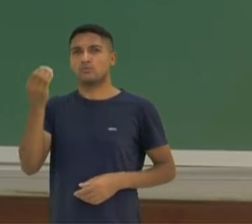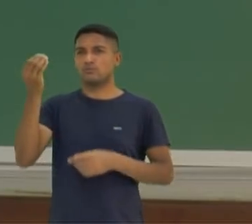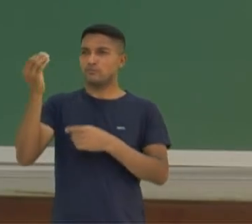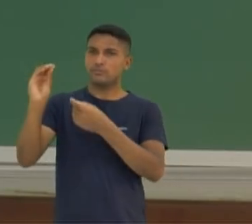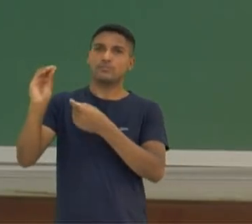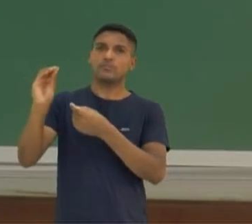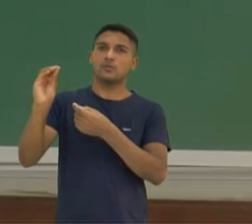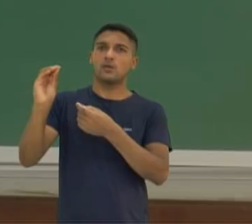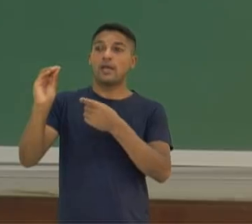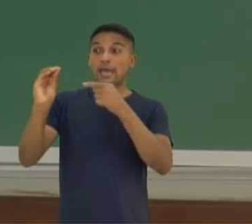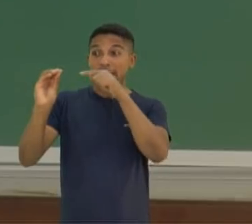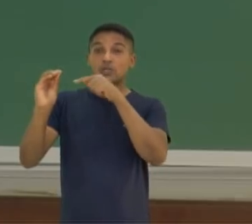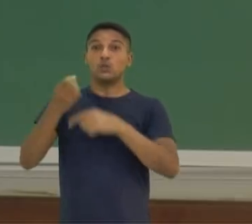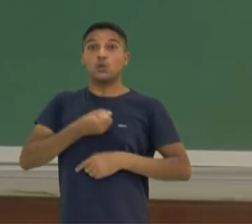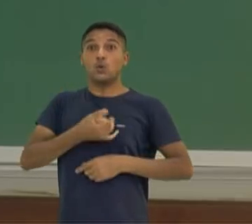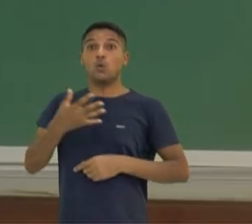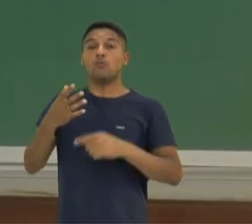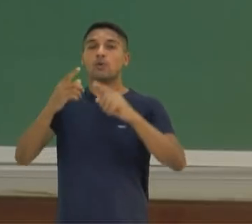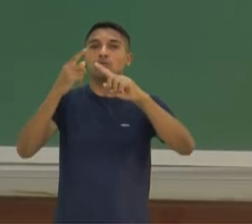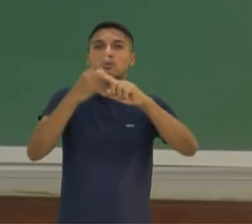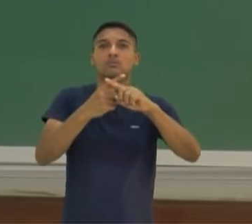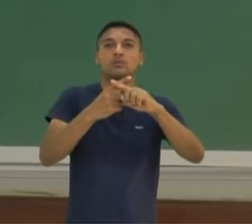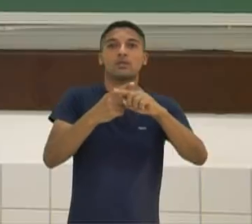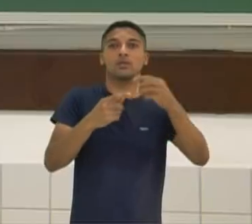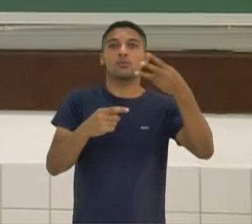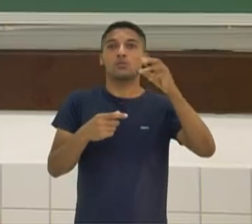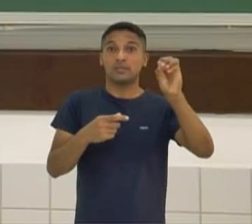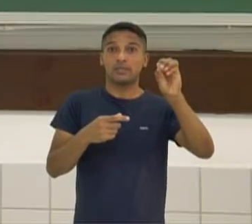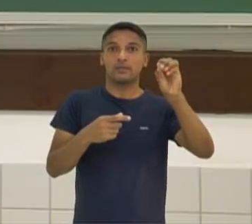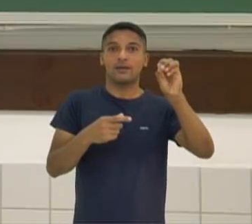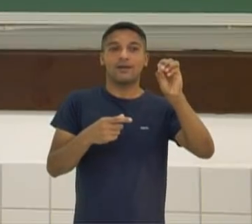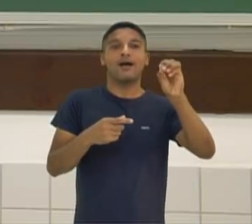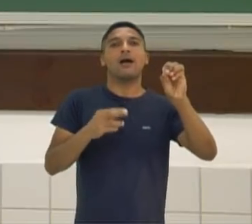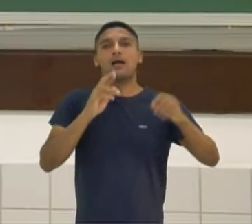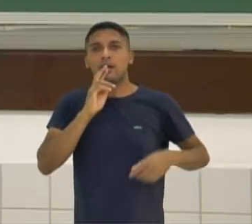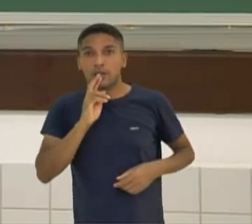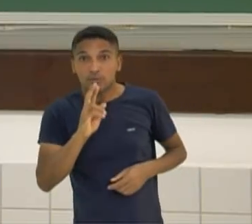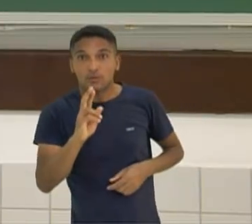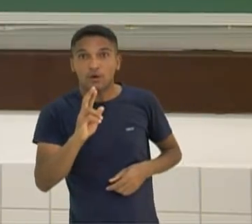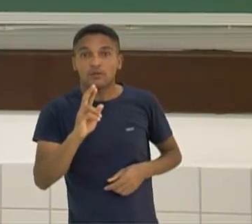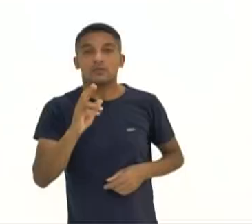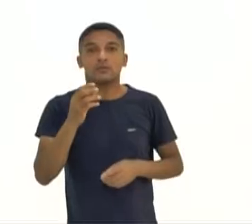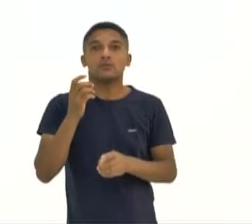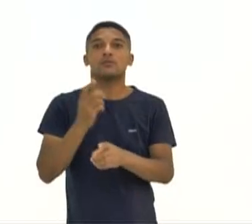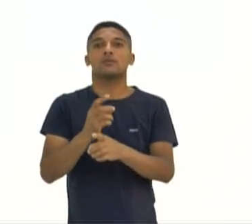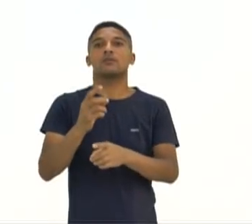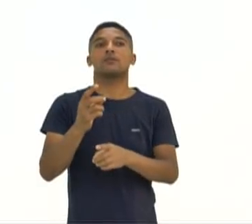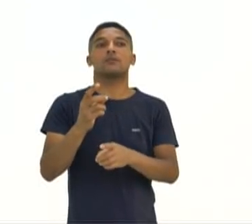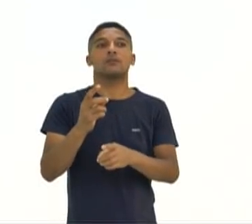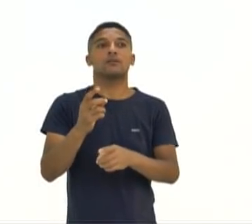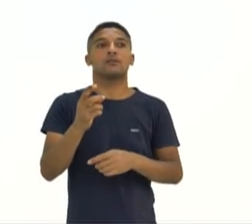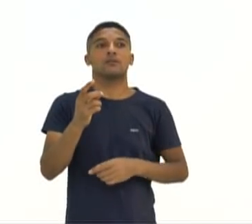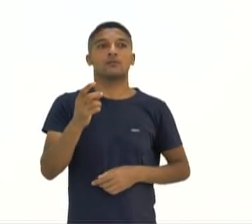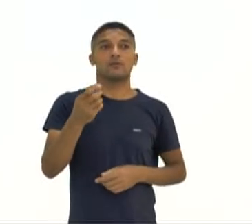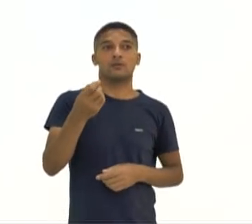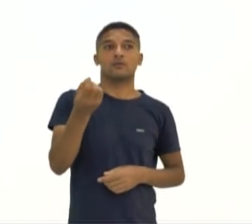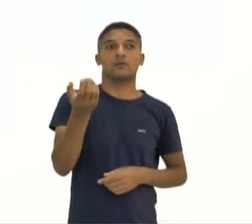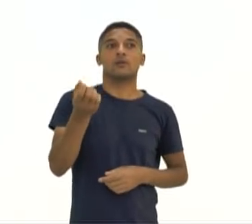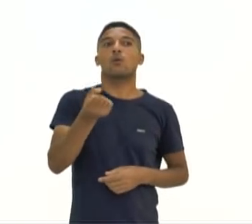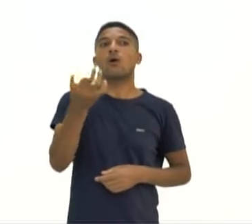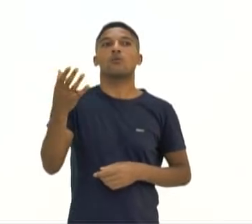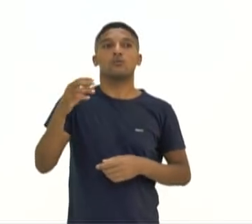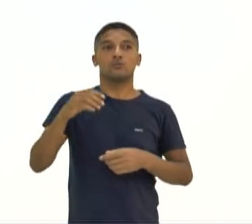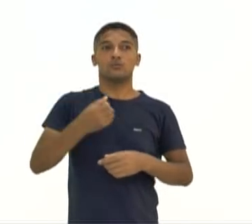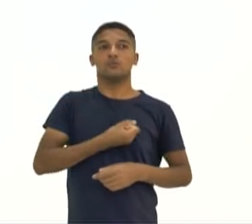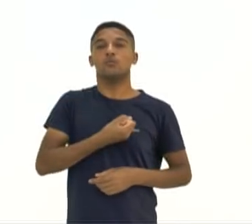obtive 30. Em que número eu pensei? Então, um desafio para vocês resolverem. Quero saber qual número é esse.